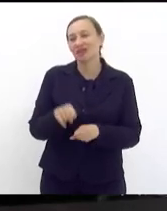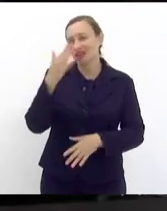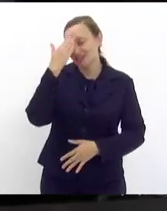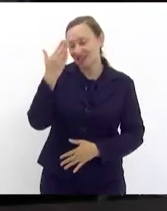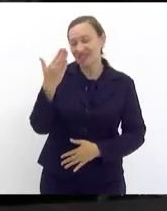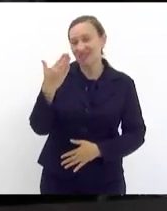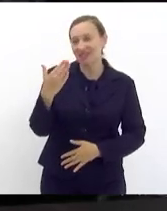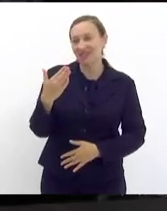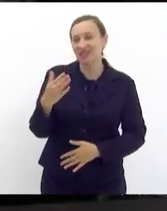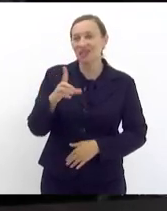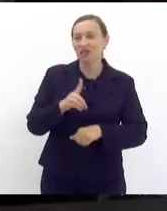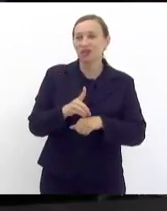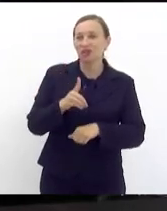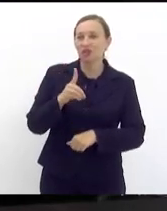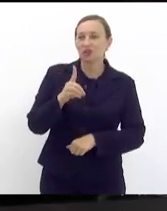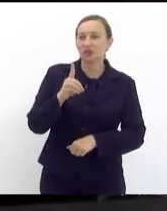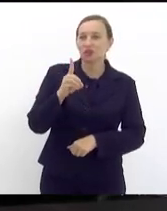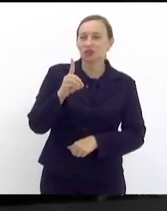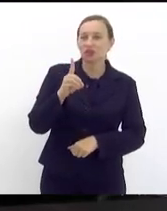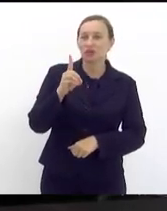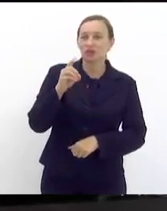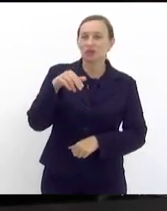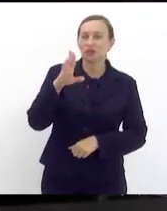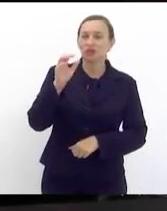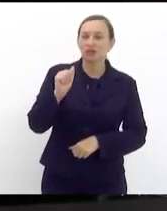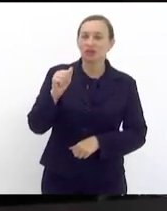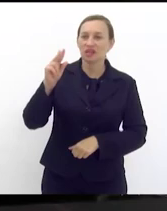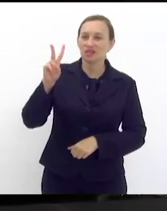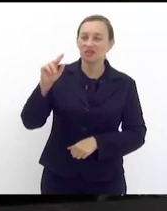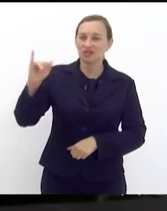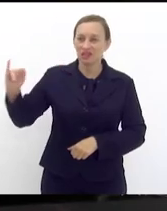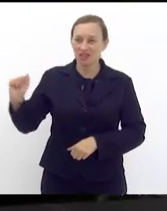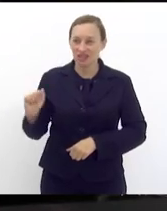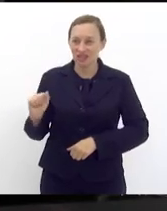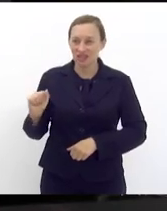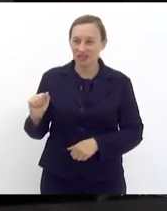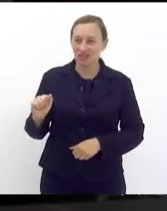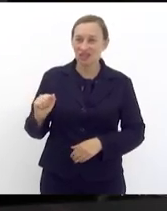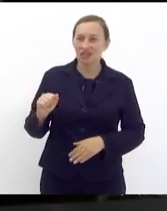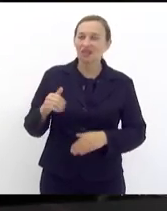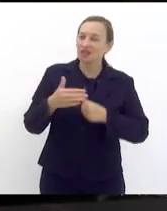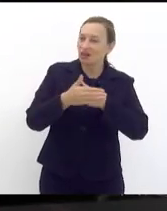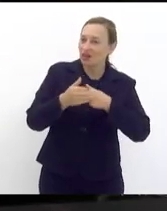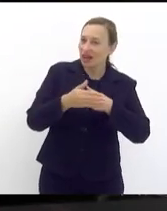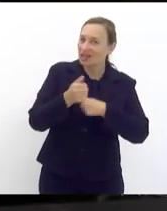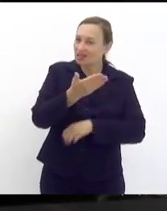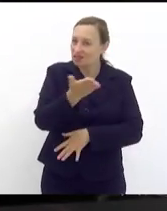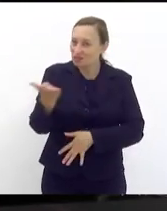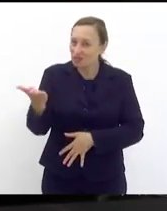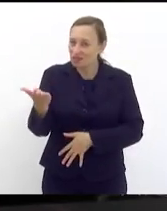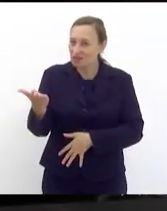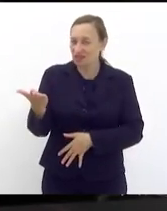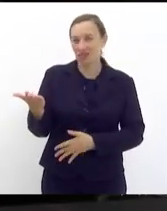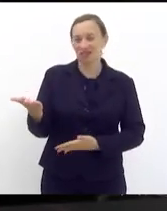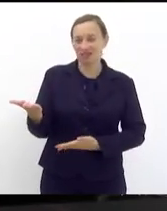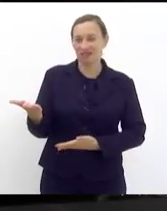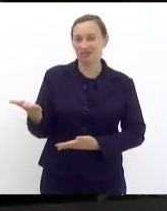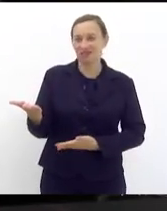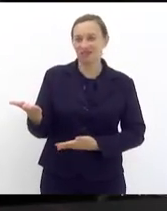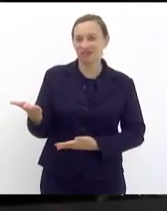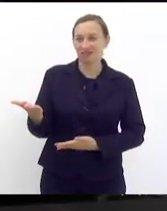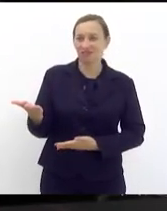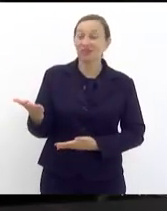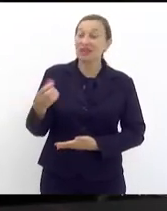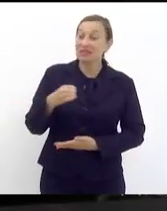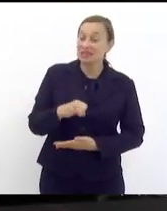foi atendido pela dona Vânia e o Luciano, que são dois colaboradores dessa casa. Muito obrigado pelo carinho de vocês. Sem vocês, isso aqui também não